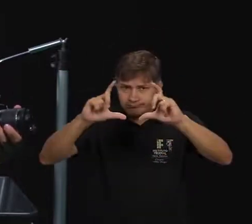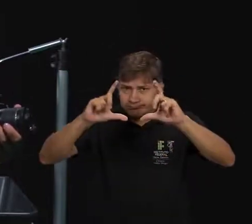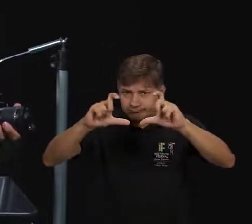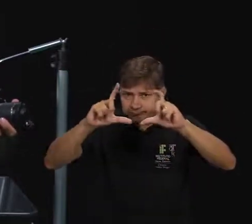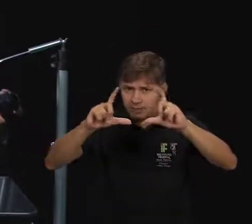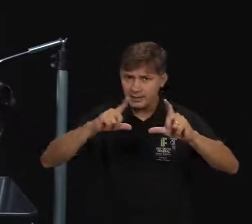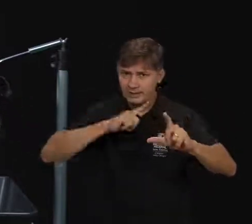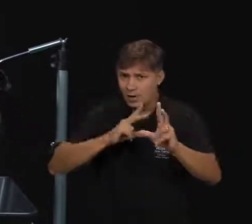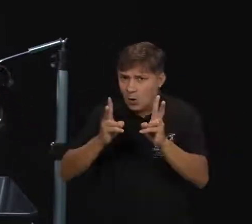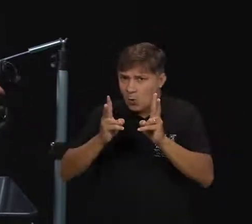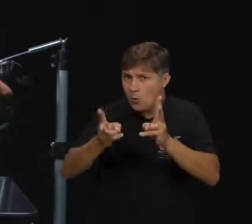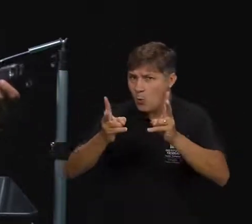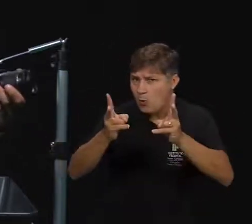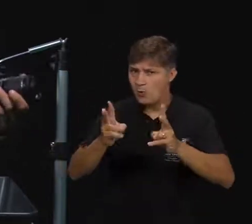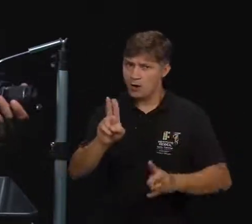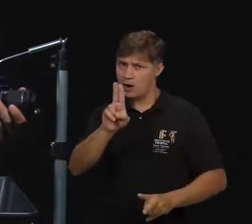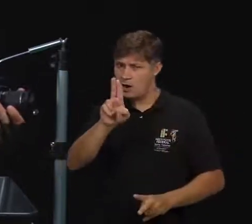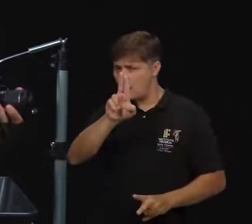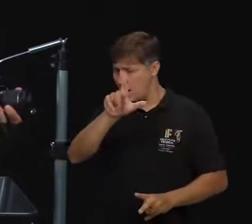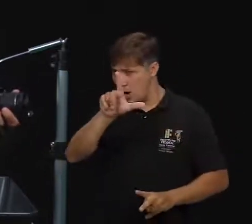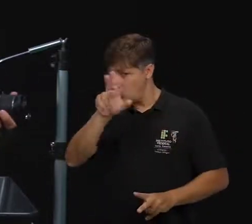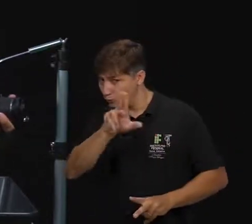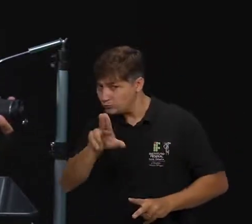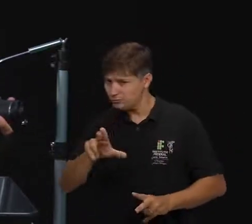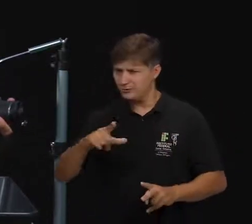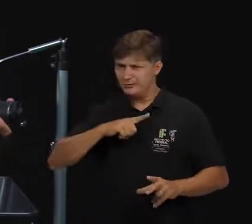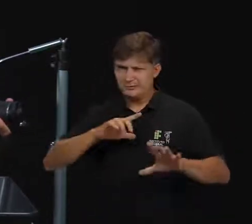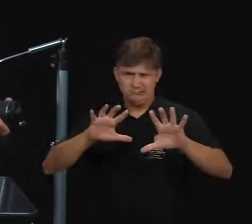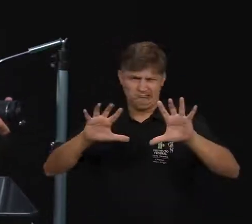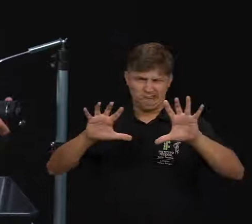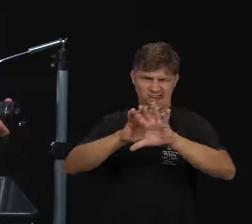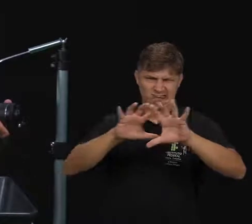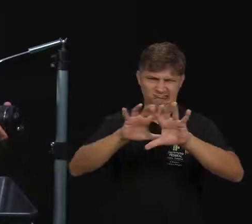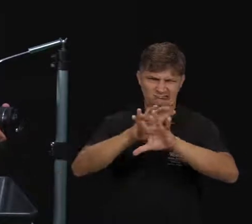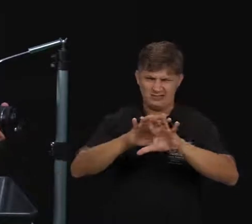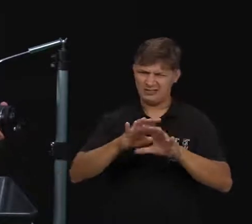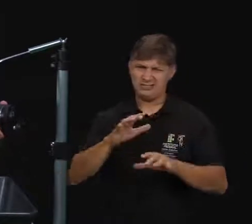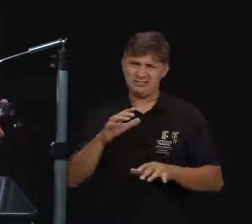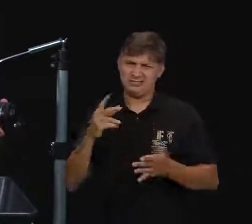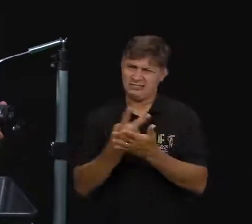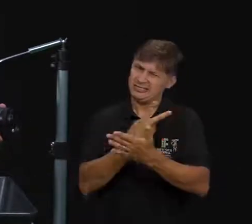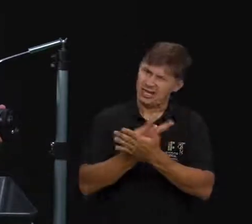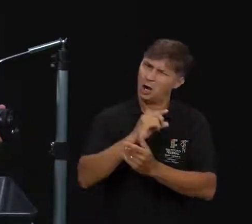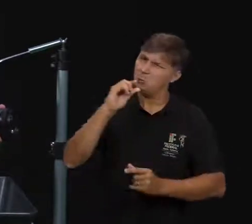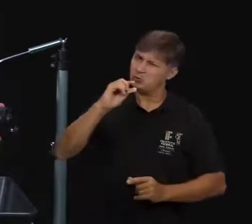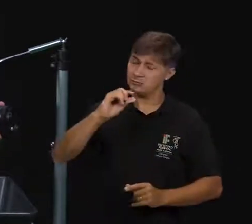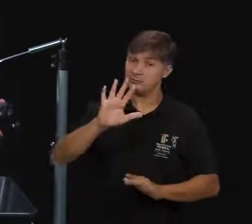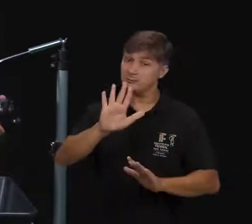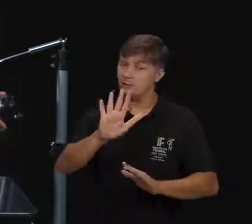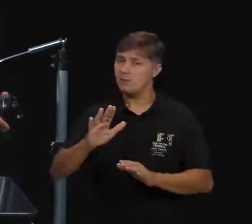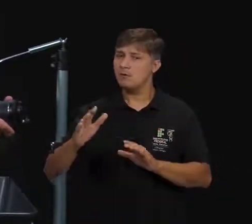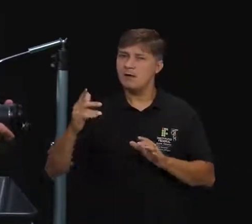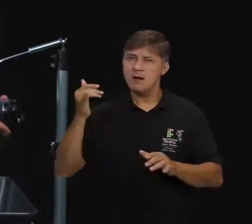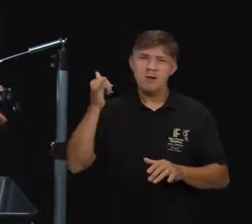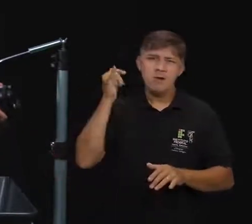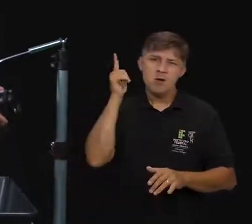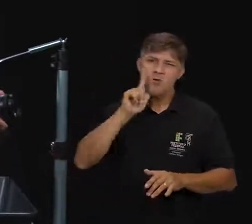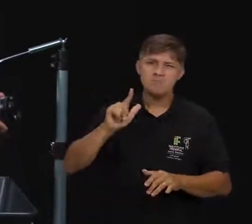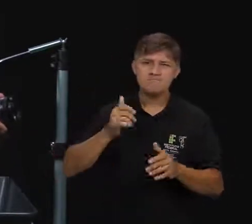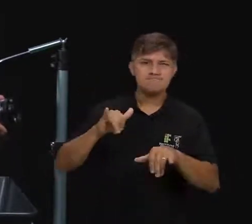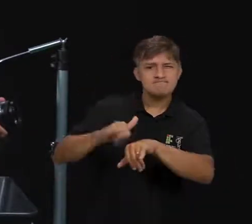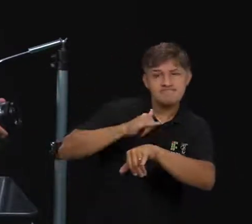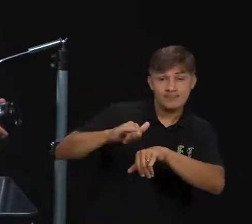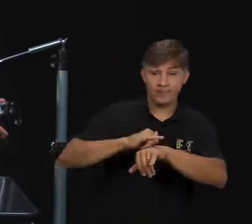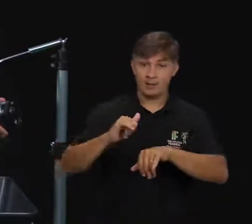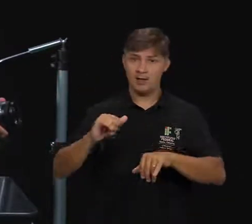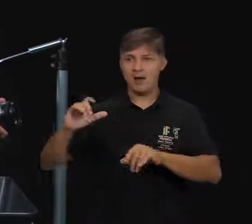que eu clicar, ainda tem uma continuidade de luz que leva ao borrão, né, do splash. Borra um pouquinho mais. Então, para burlar isso,